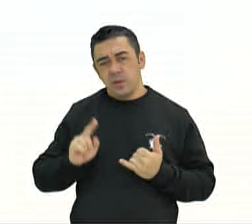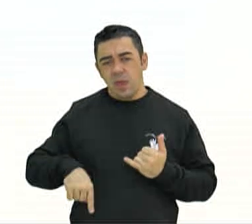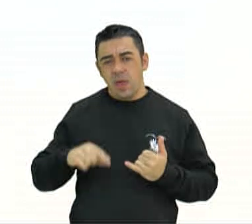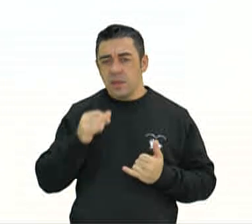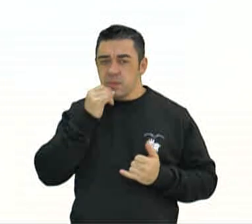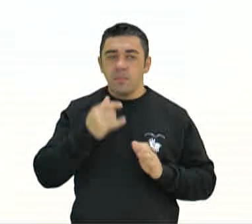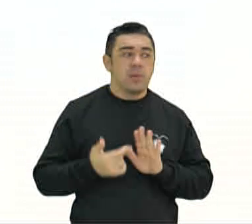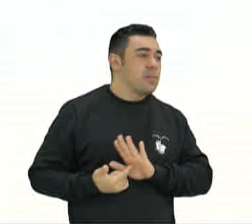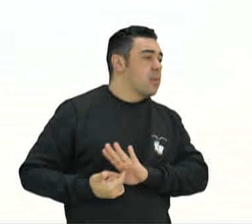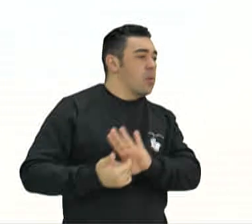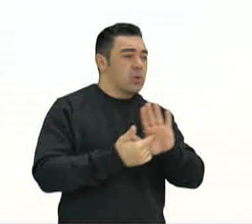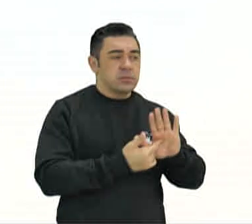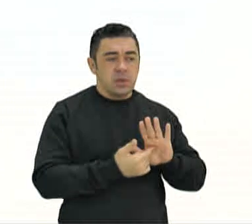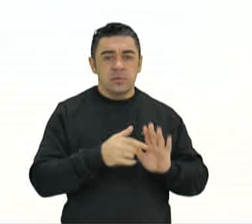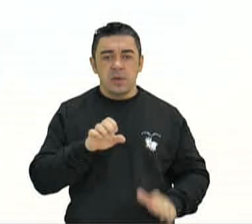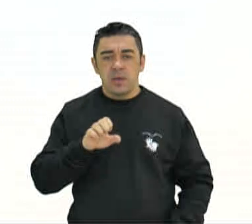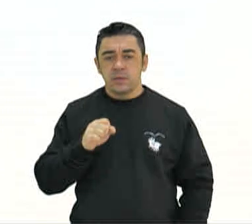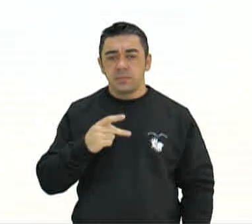que precisa